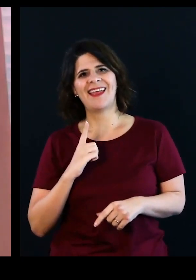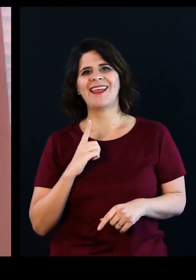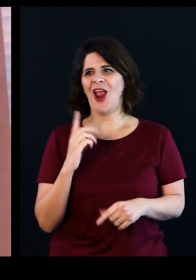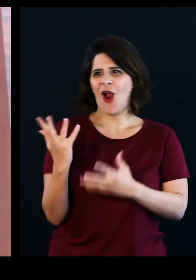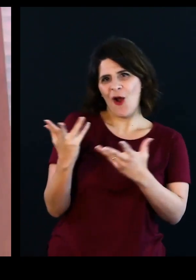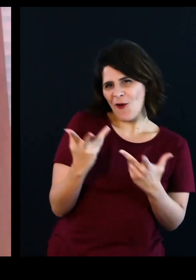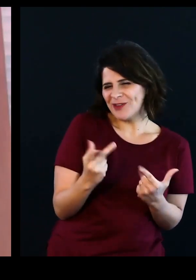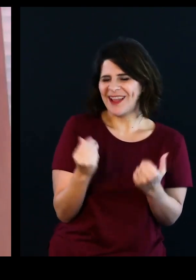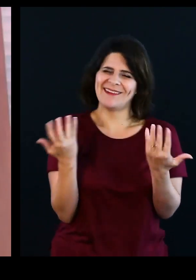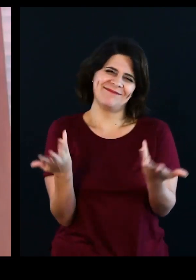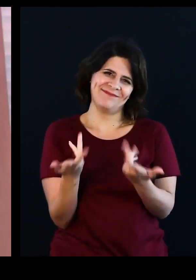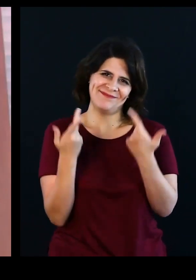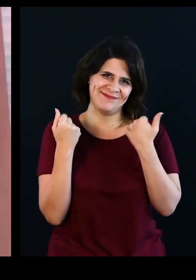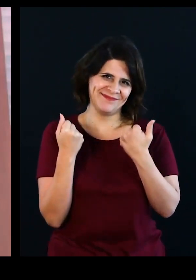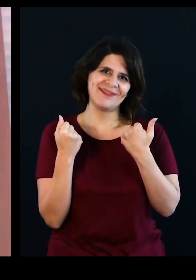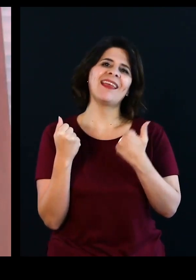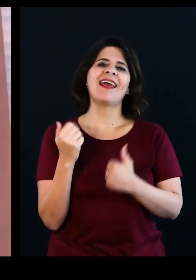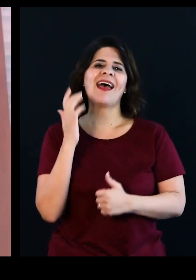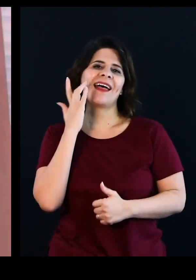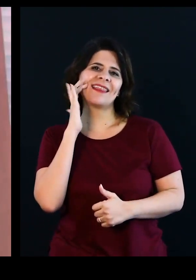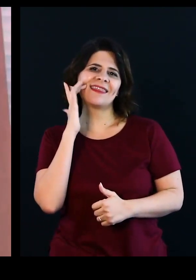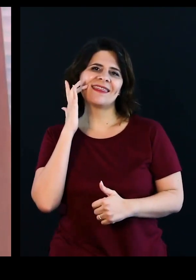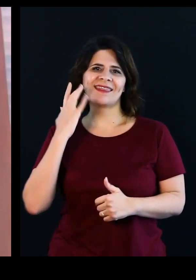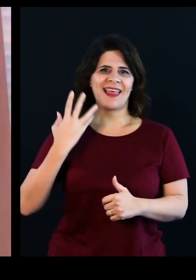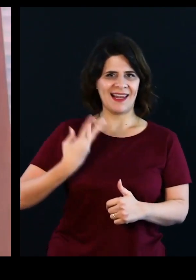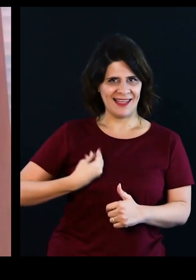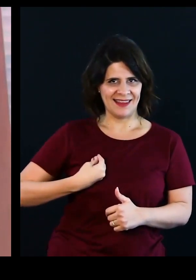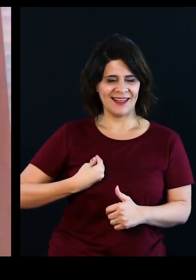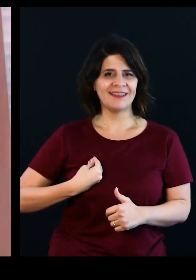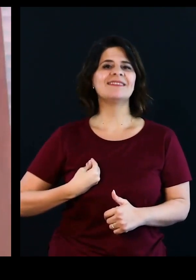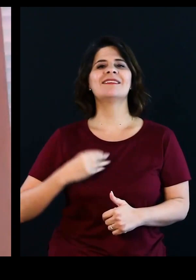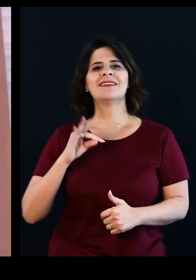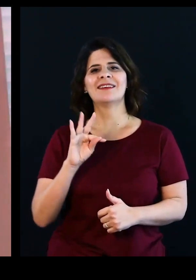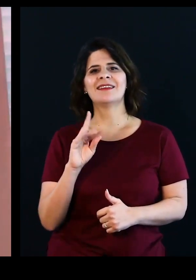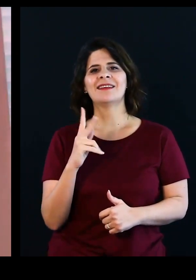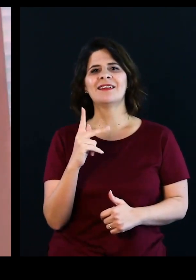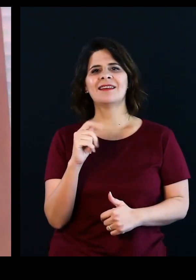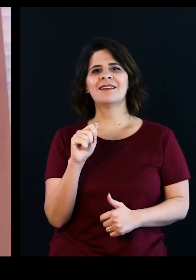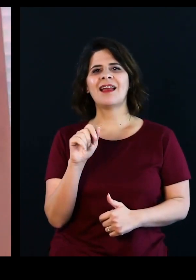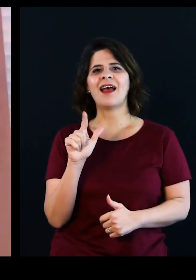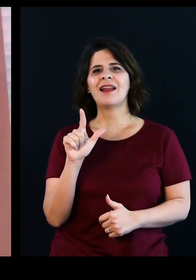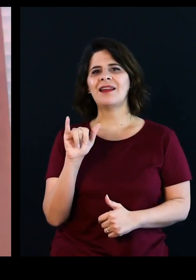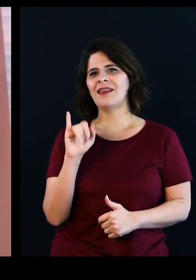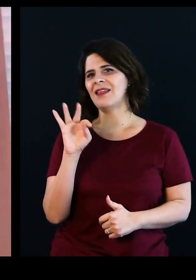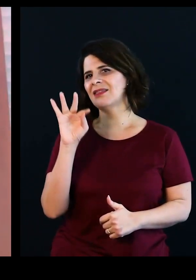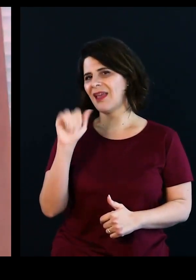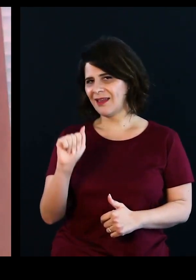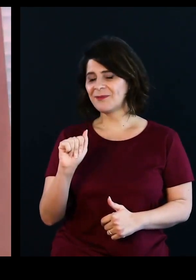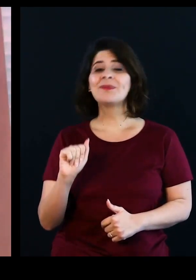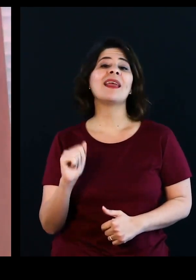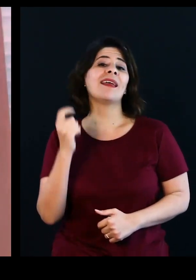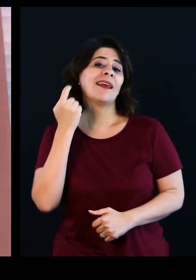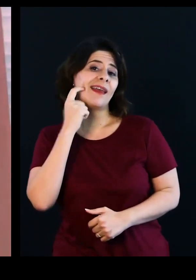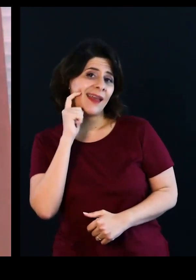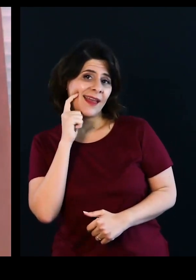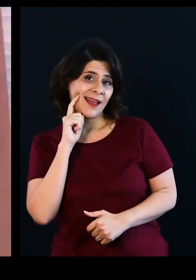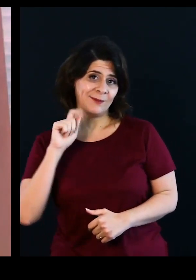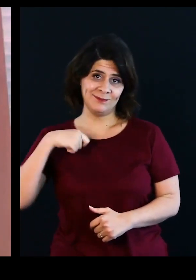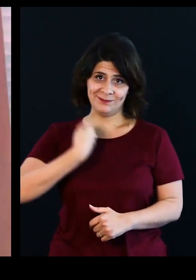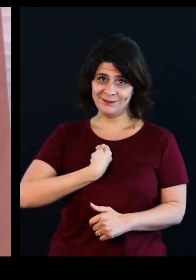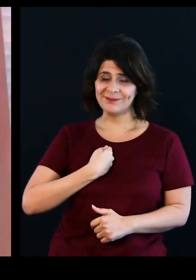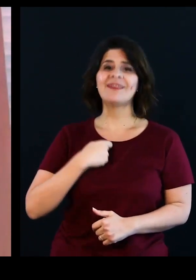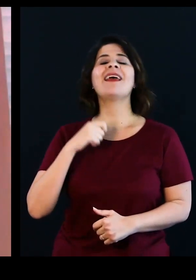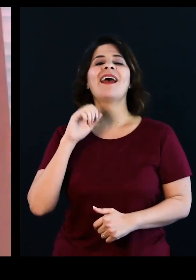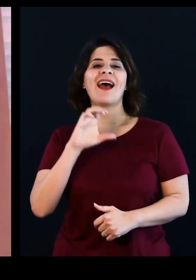convidadas queridíssimas, Thalita Passos e Carol Fomin. Thalita e Carol, muito obrigado por